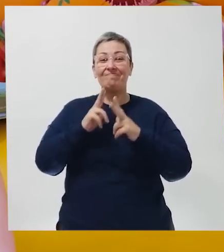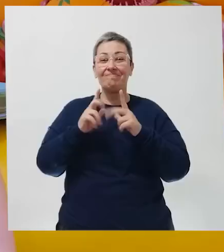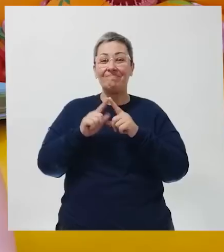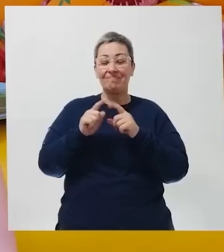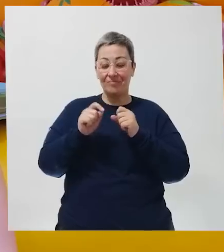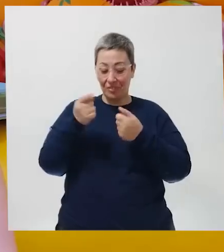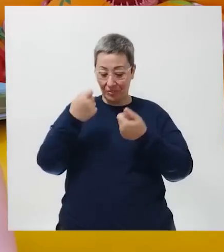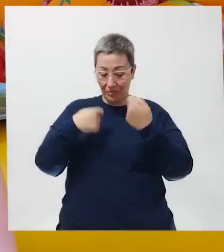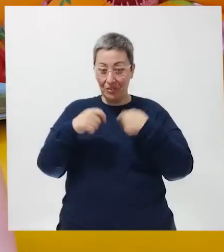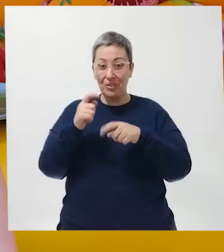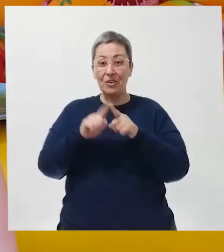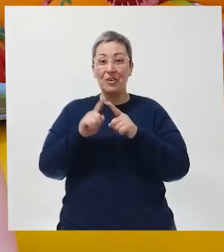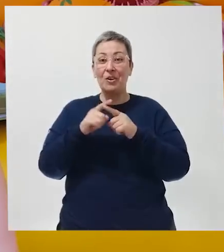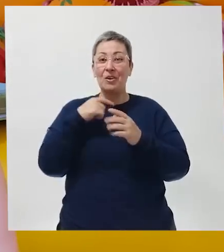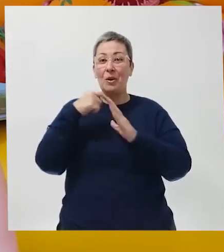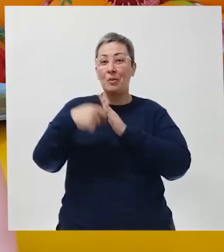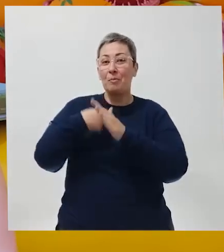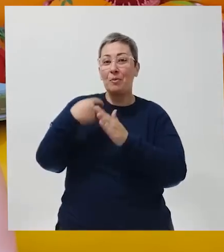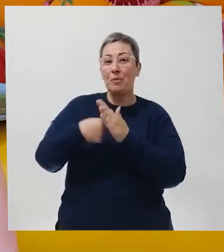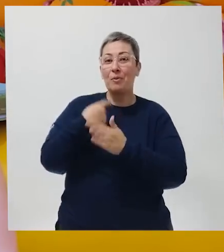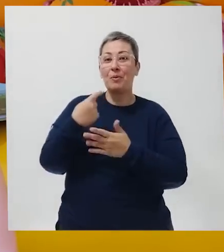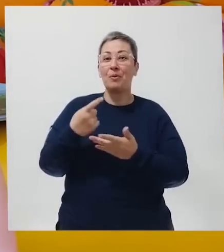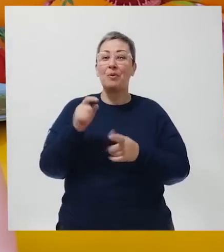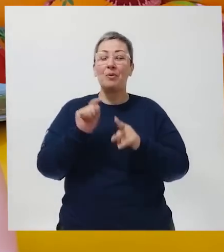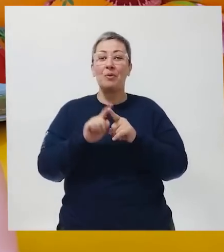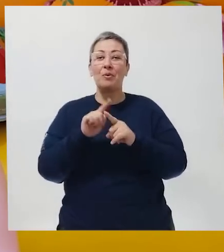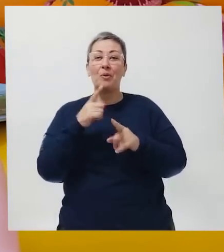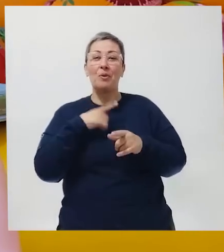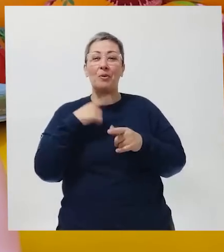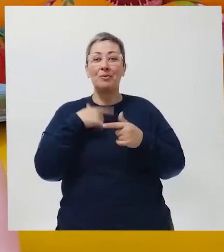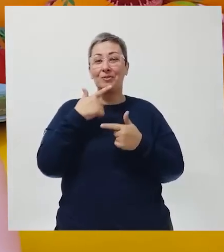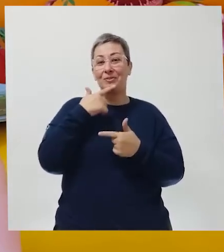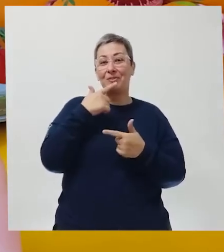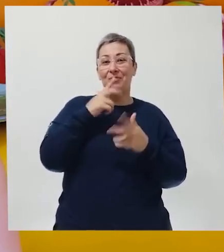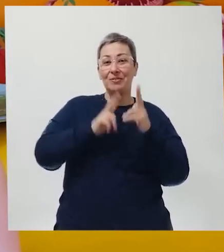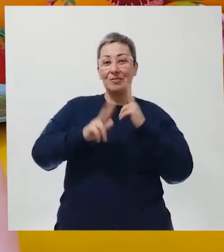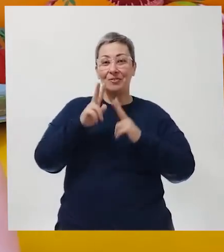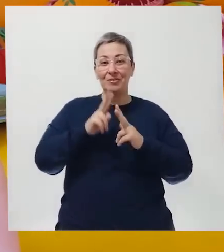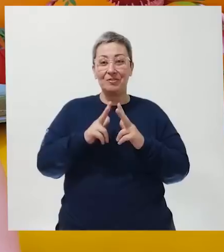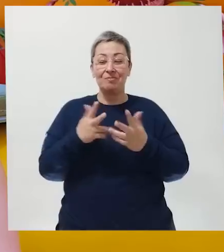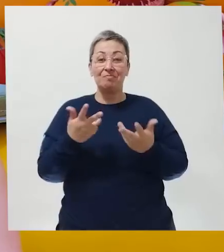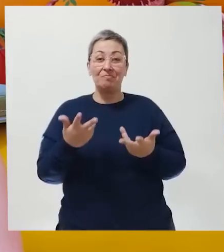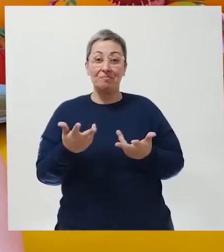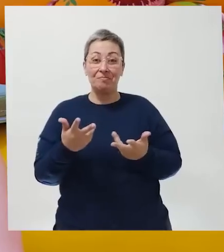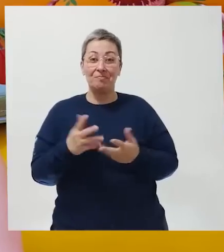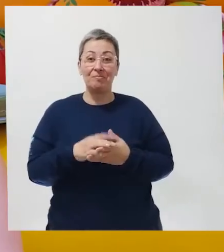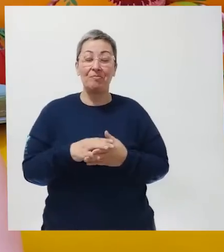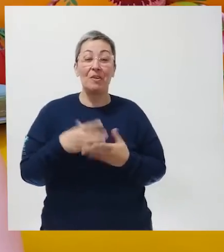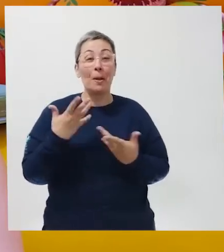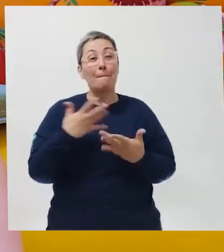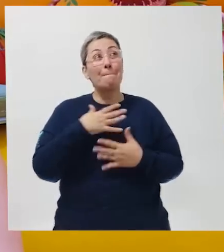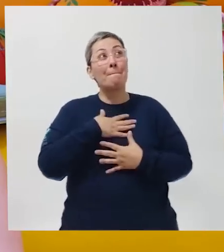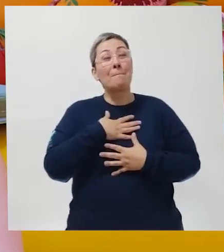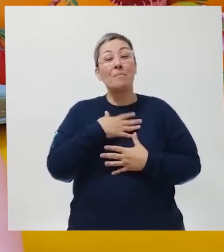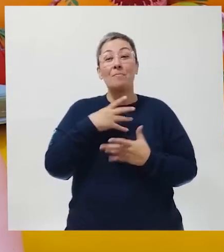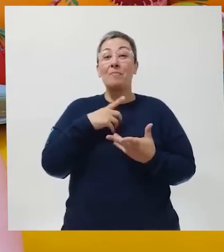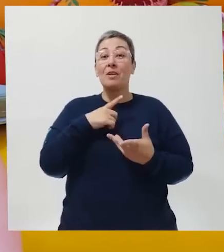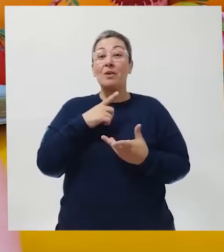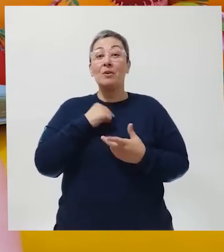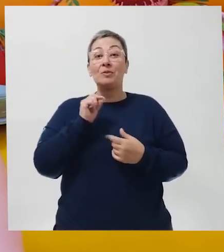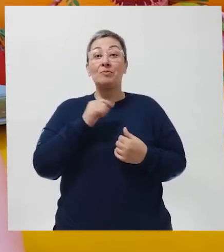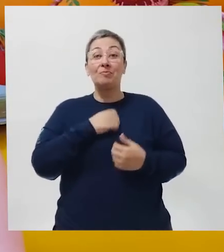seu cheirinho, de ouvir a sua voz, ouvir suas perguntas, ouvir suas